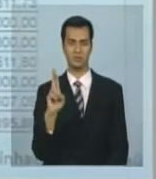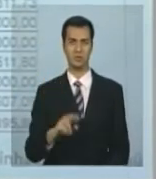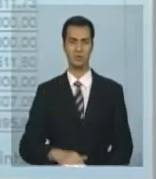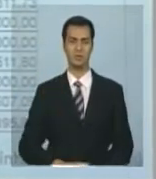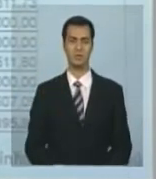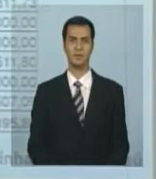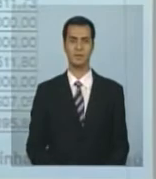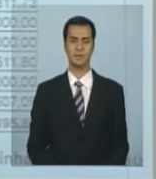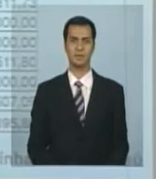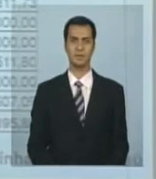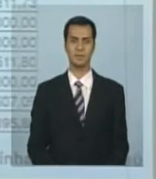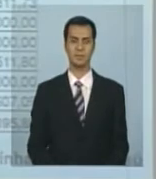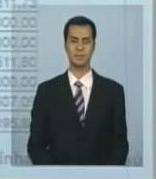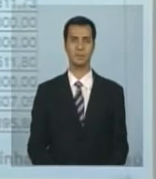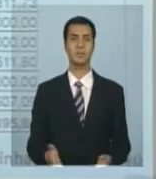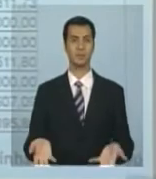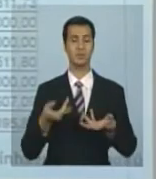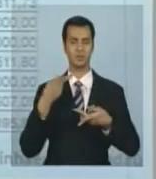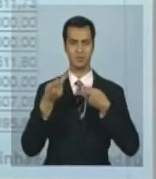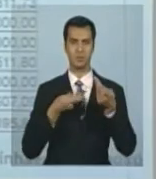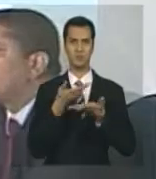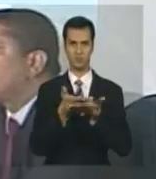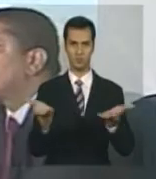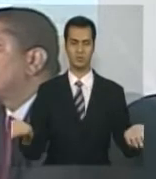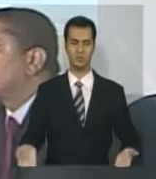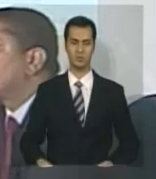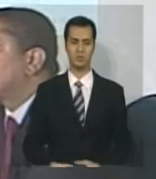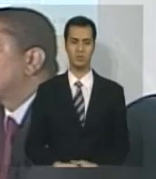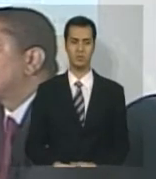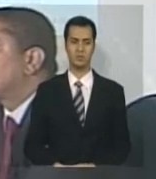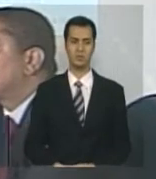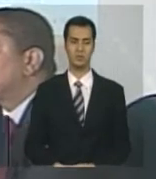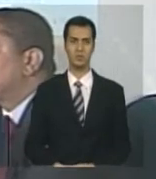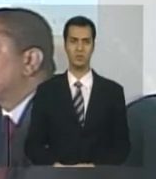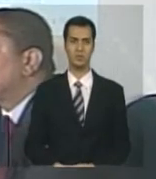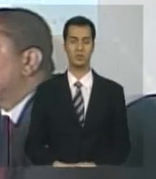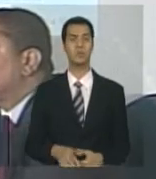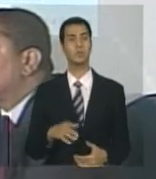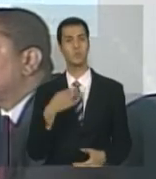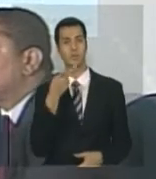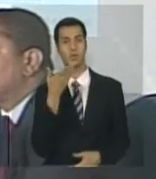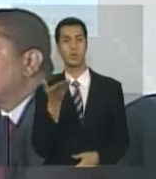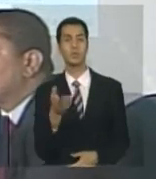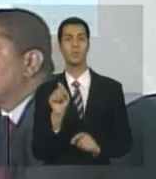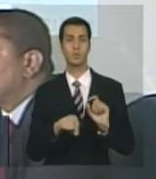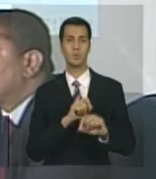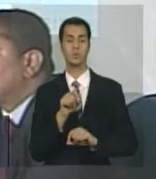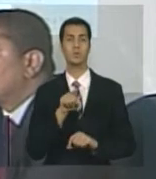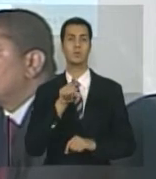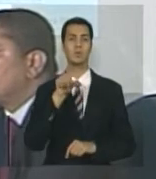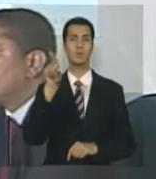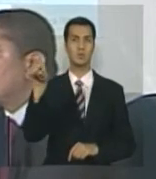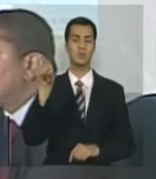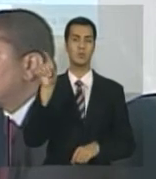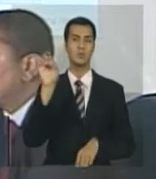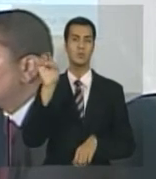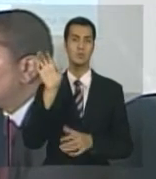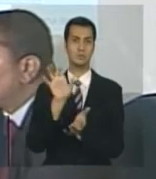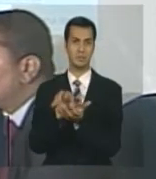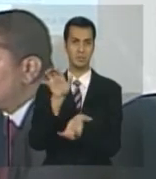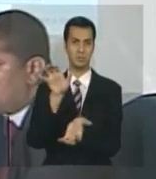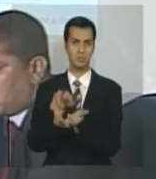Eu quero aqui chamar a atenção dos senhores, que uma coisa é dizer que Pernambuco recebeu 98 milhões